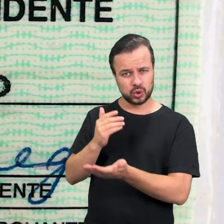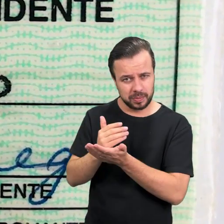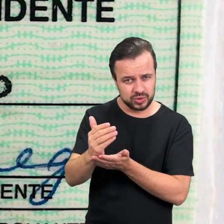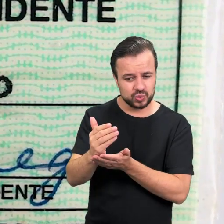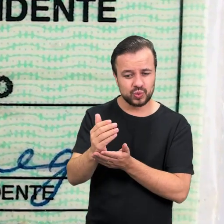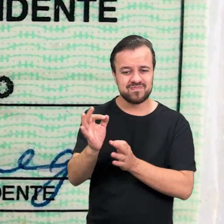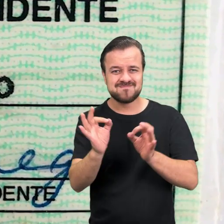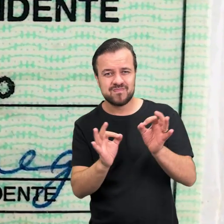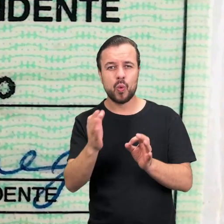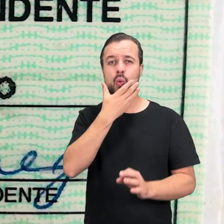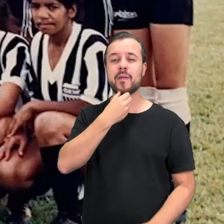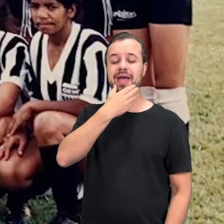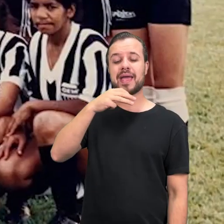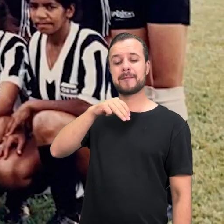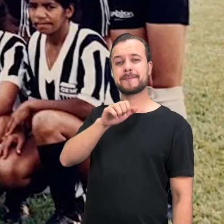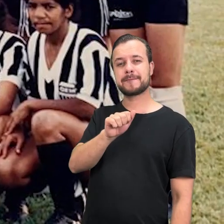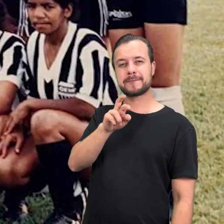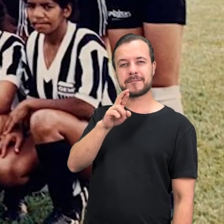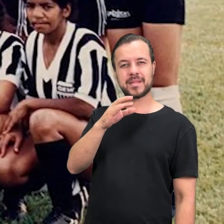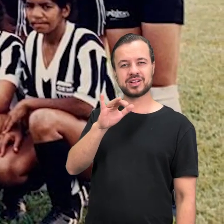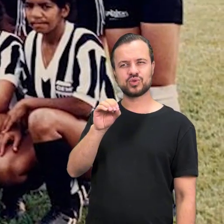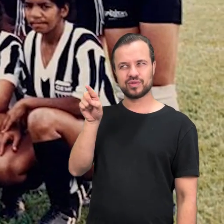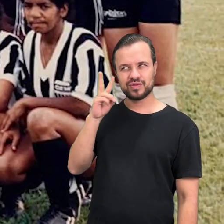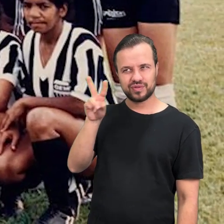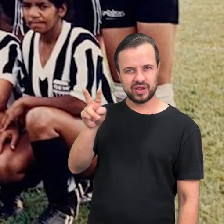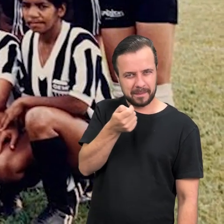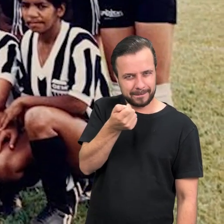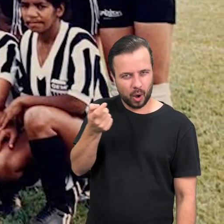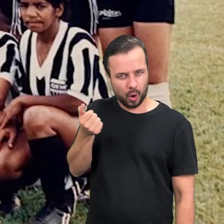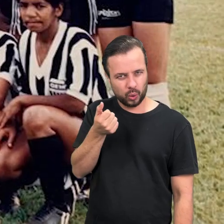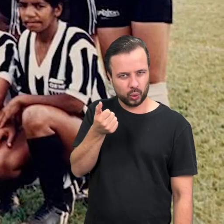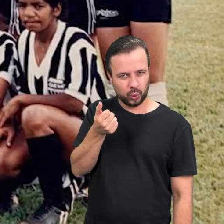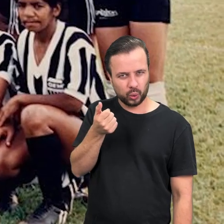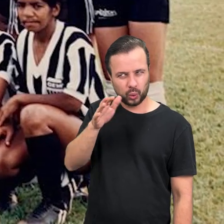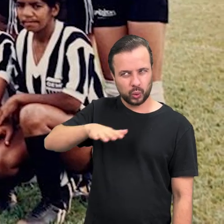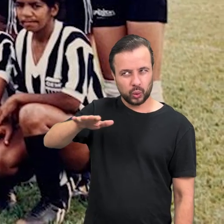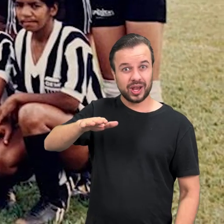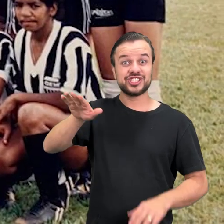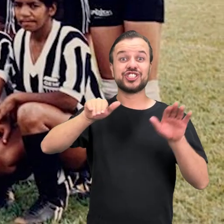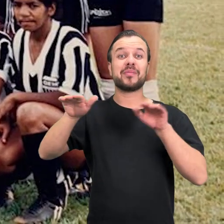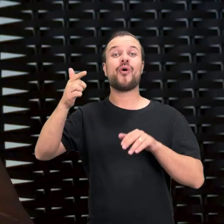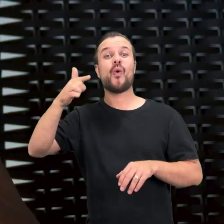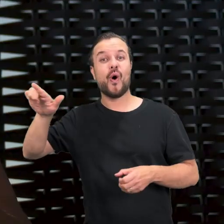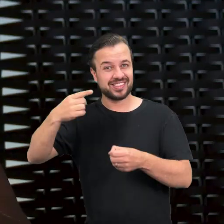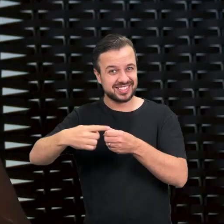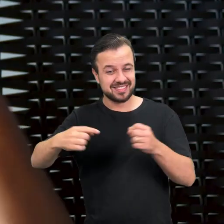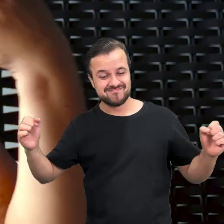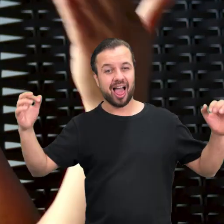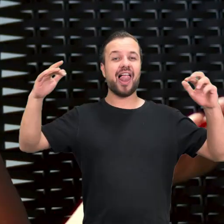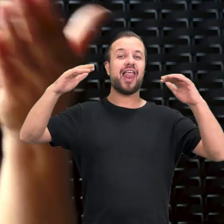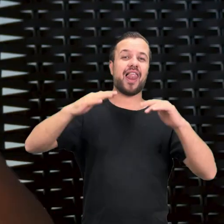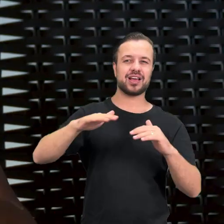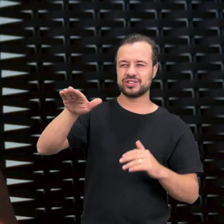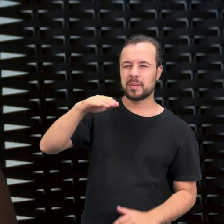Aí você pode ver que nas fotos tem pouca mulher ferroviária. Pouca, a maioria das meninas, tudo de fora. Foi onde que ele começou. Ele fez uma seleção, pegou a